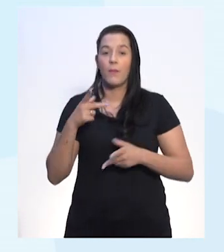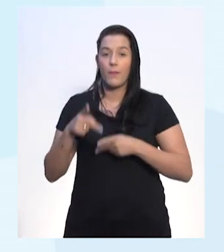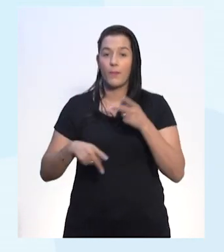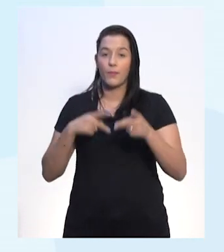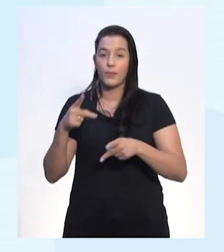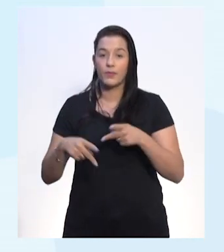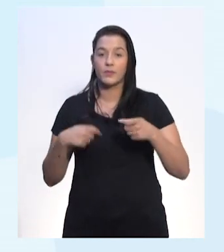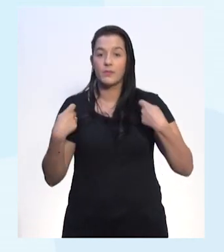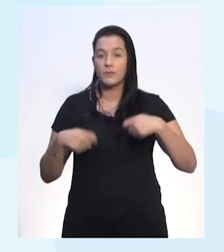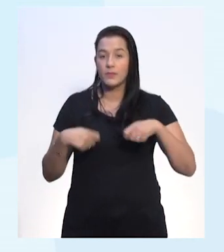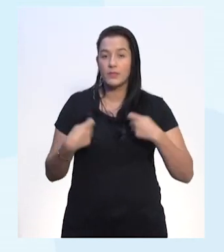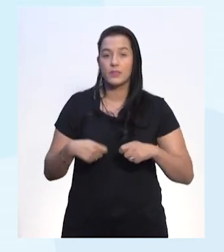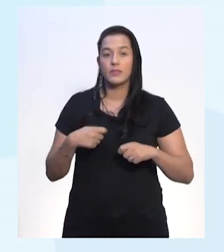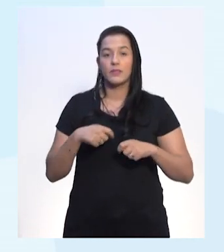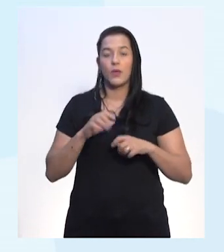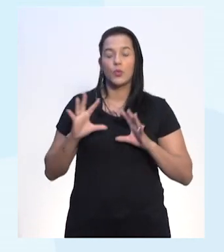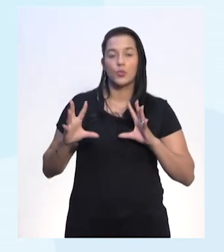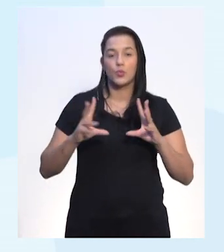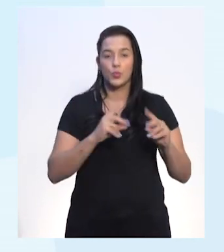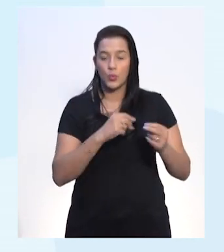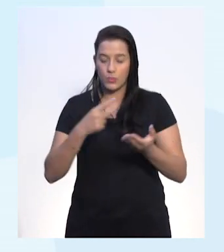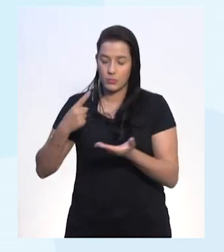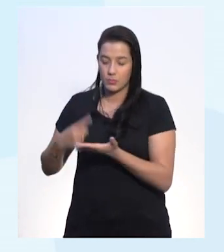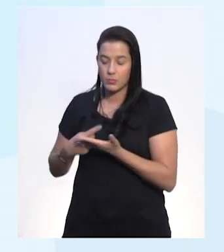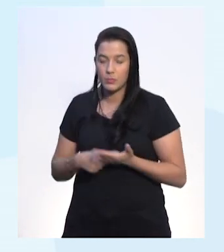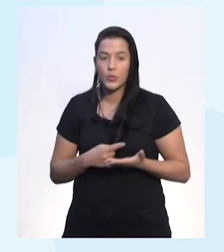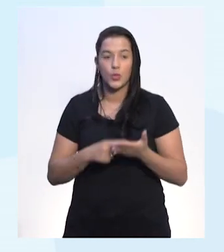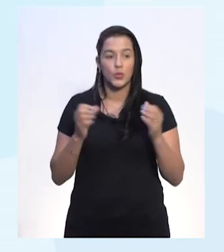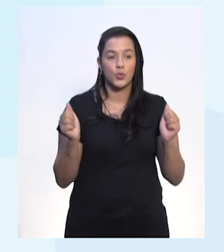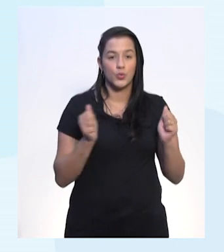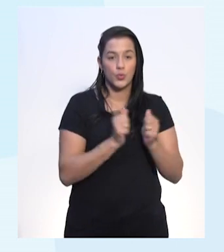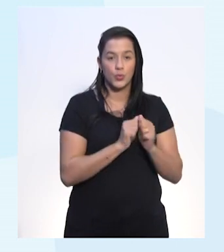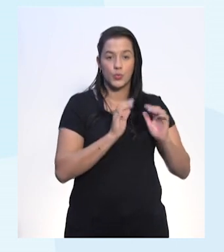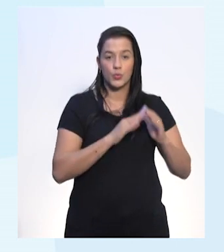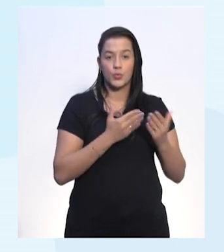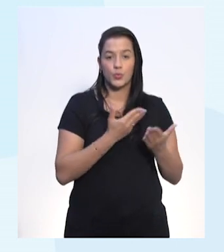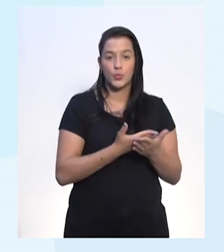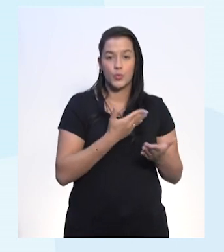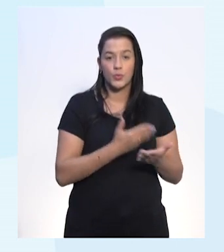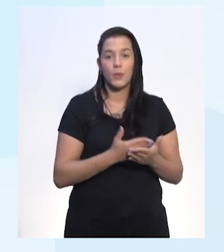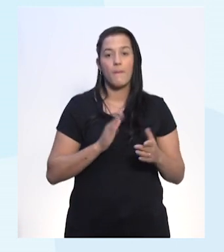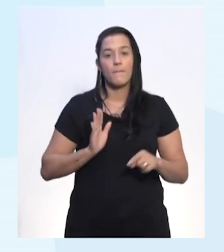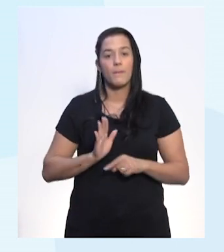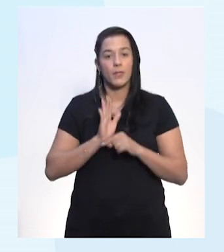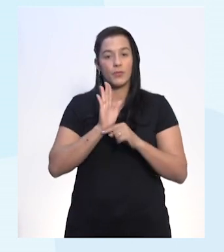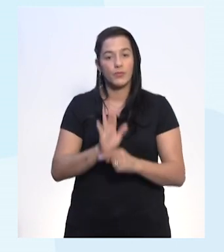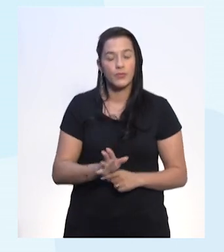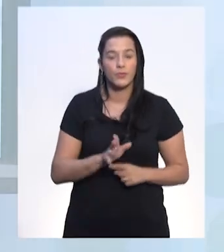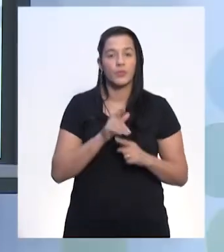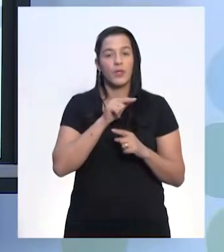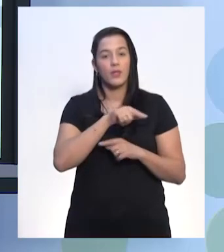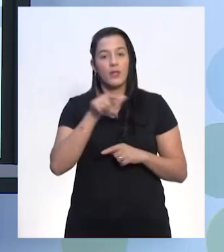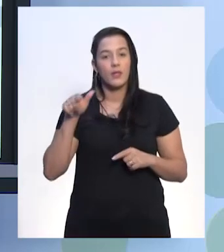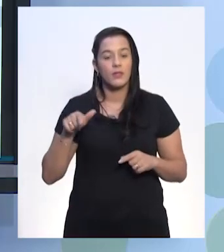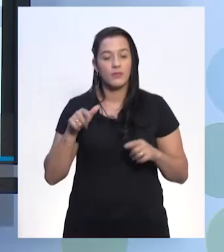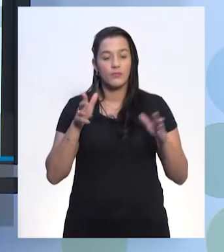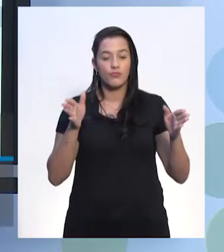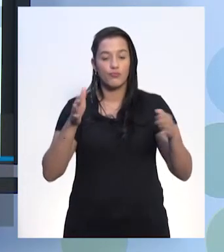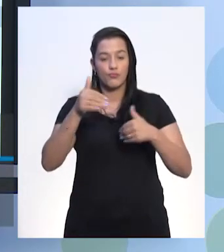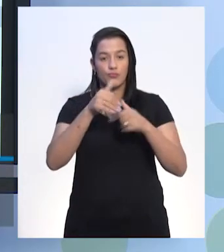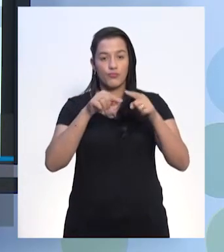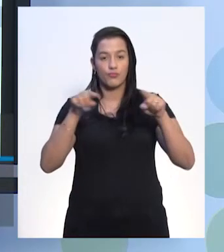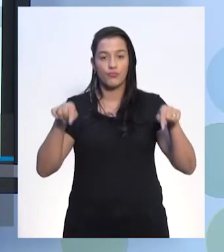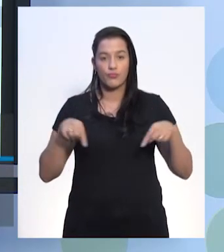poderiam ser desencadeadas com a comunidade escolar para auxiliarmos na manutenção ou na preservação desses espaços?